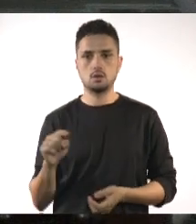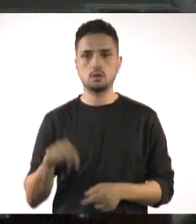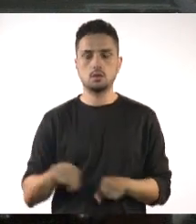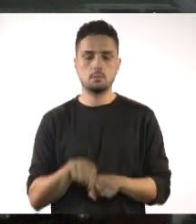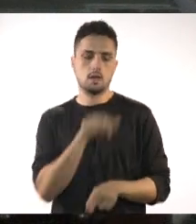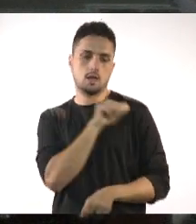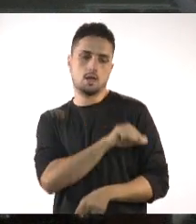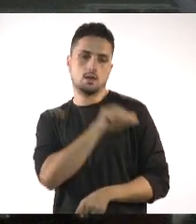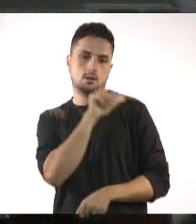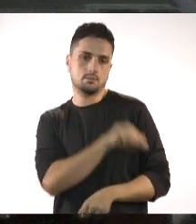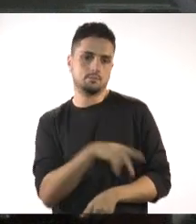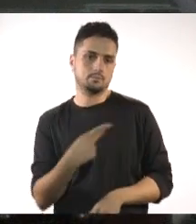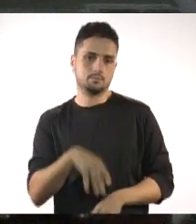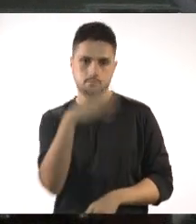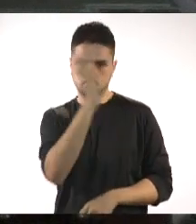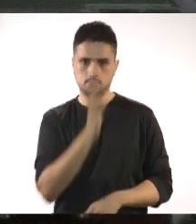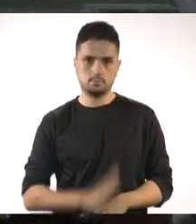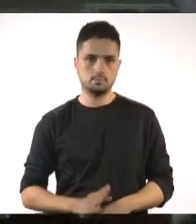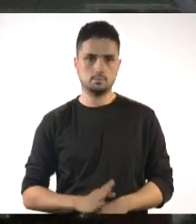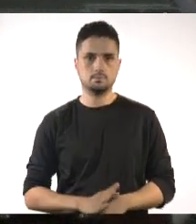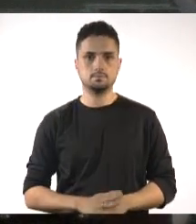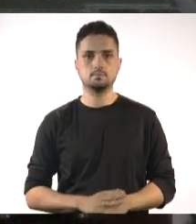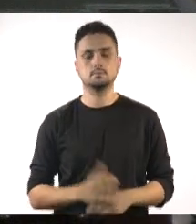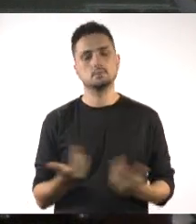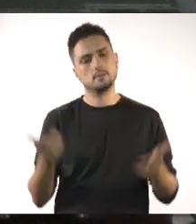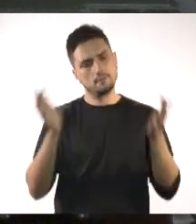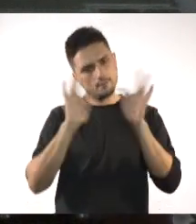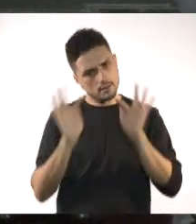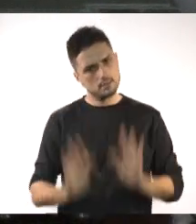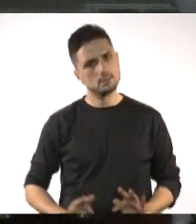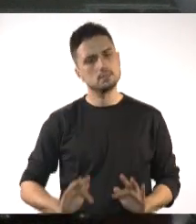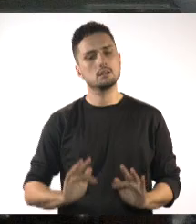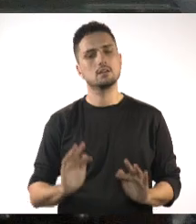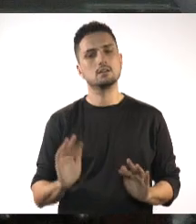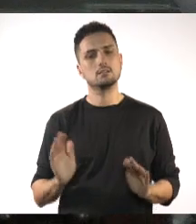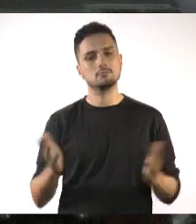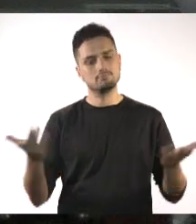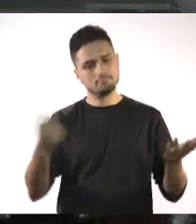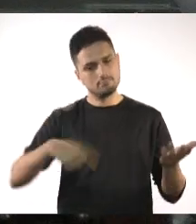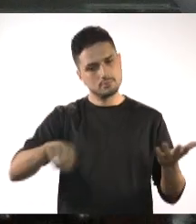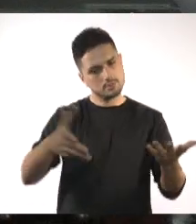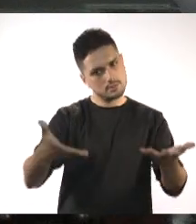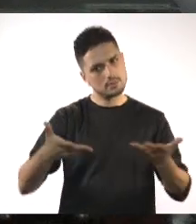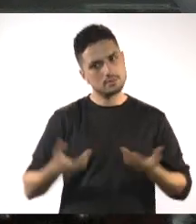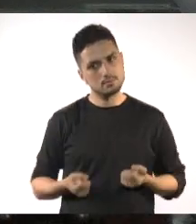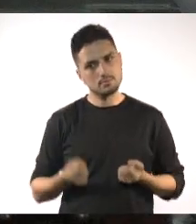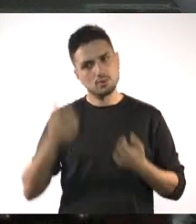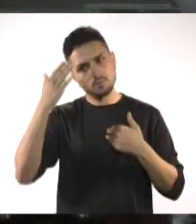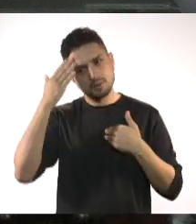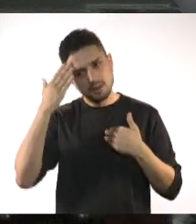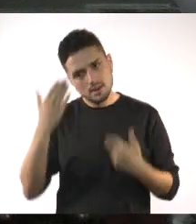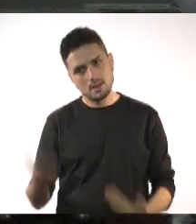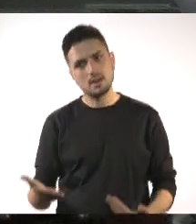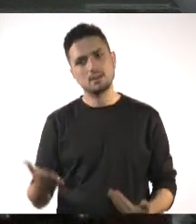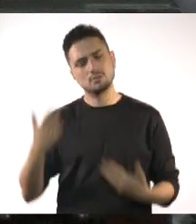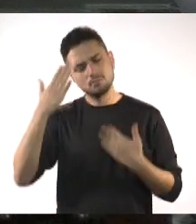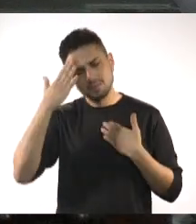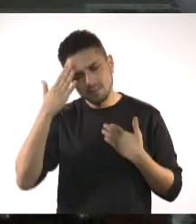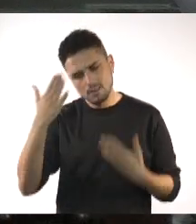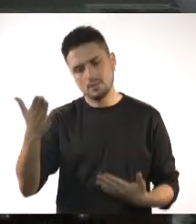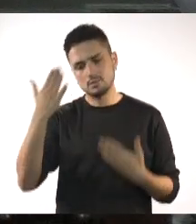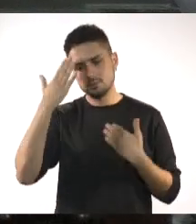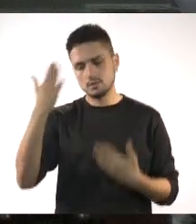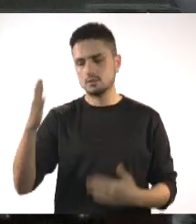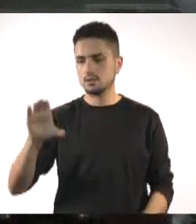cariocas, nós brasileiros de forma geral, e é com grande felicidade que nós recebemos todos vocês aqui. Quero agradecer demais as palavras